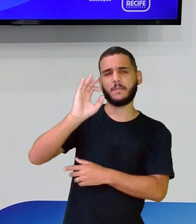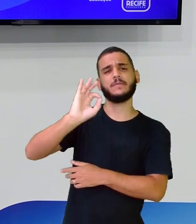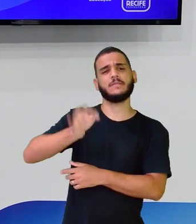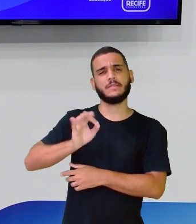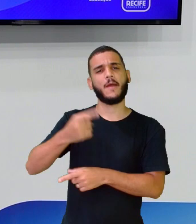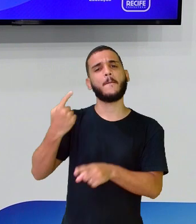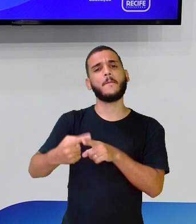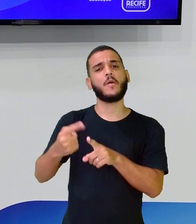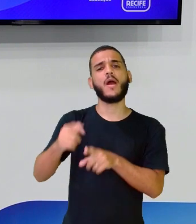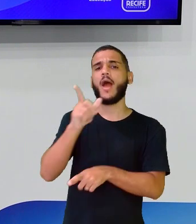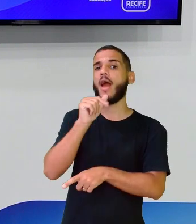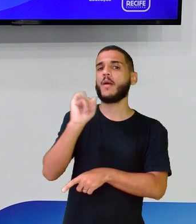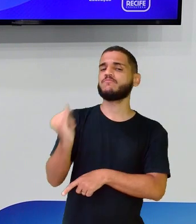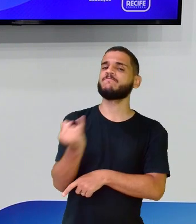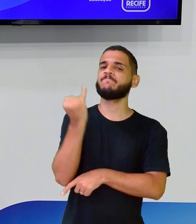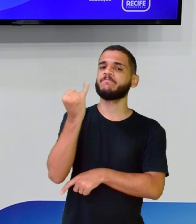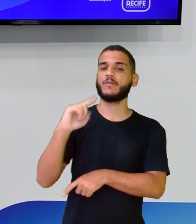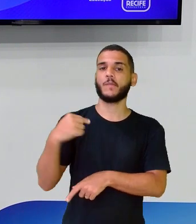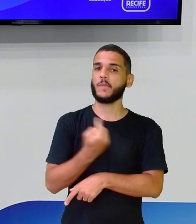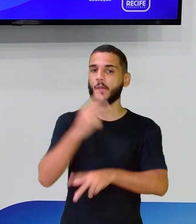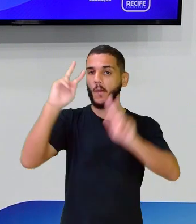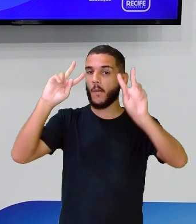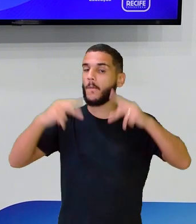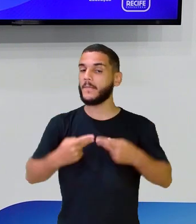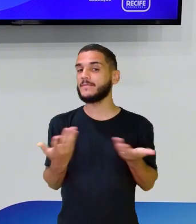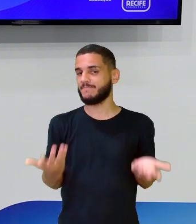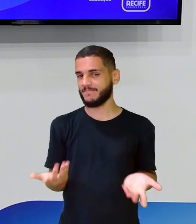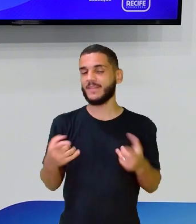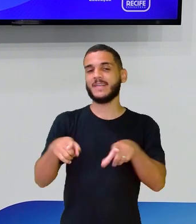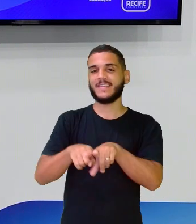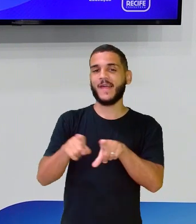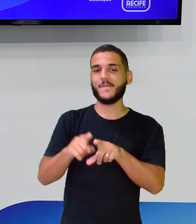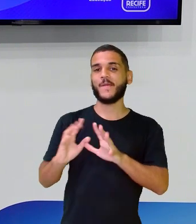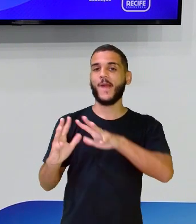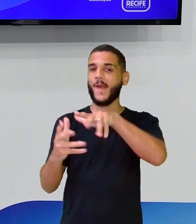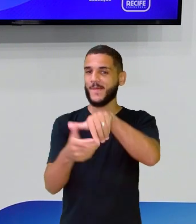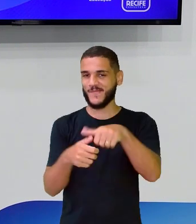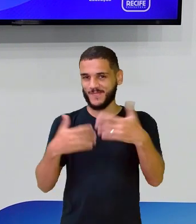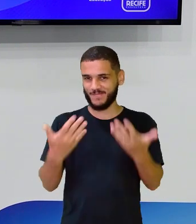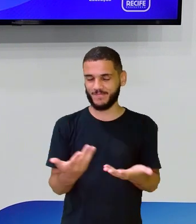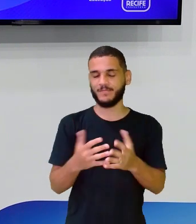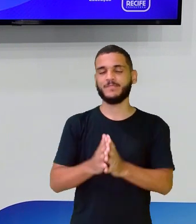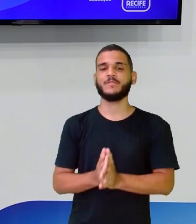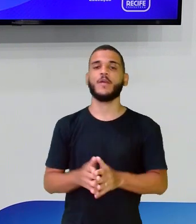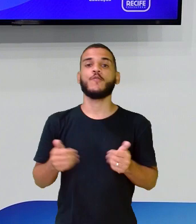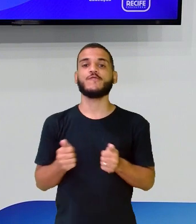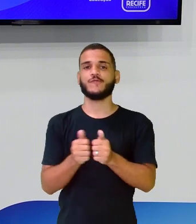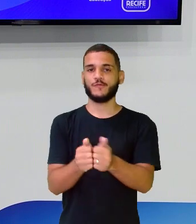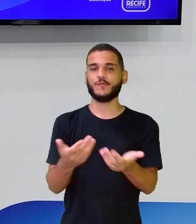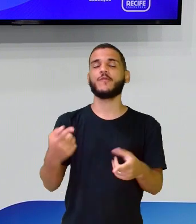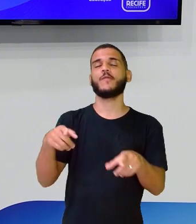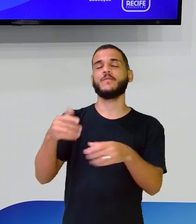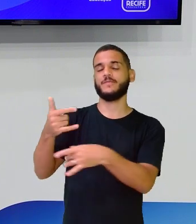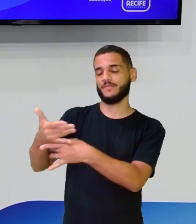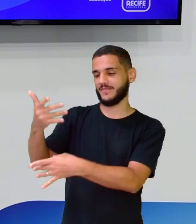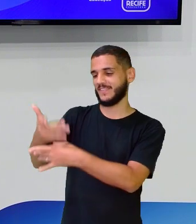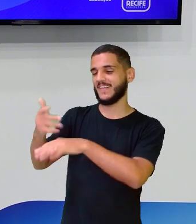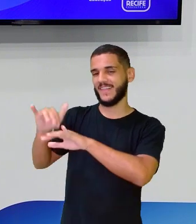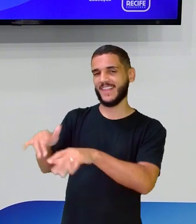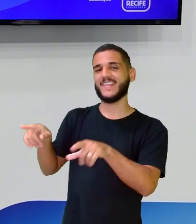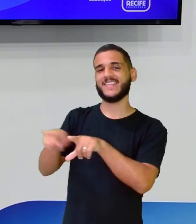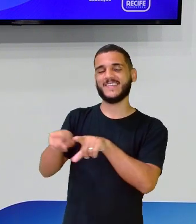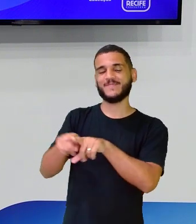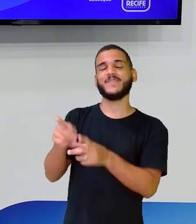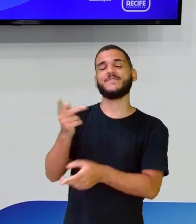porque que a água é tão importante para nós seres humanos e para o nosso planeta. E aqui no nosso chat temos a professora Eli.